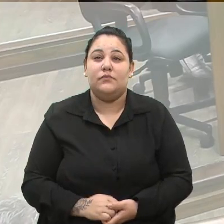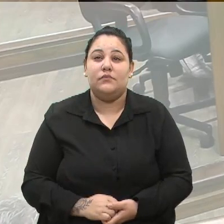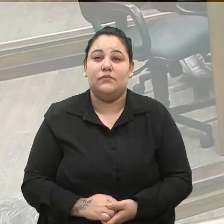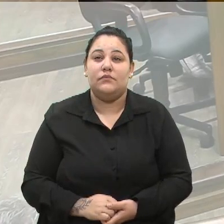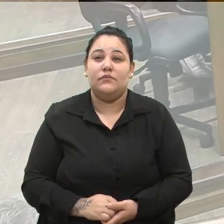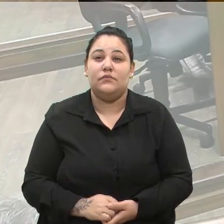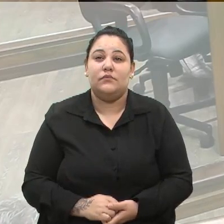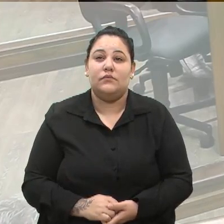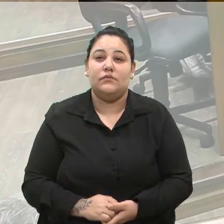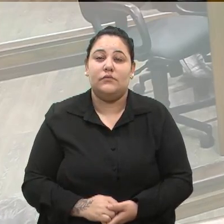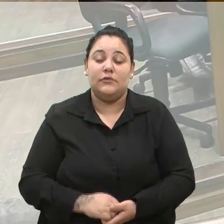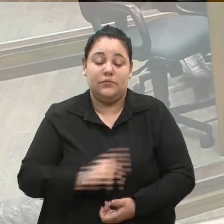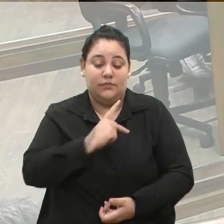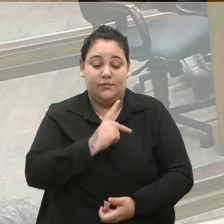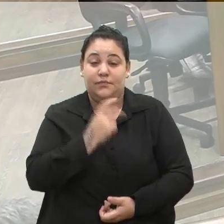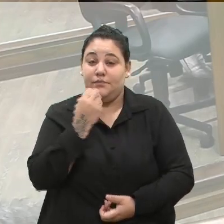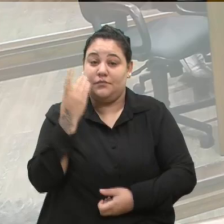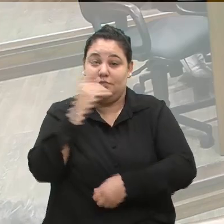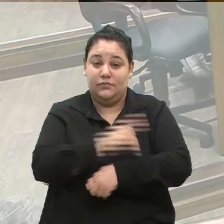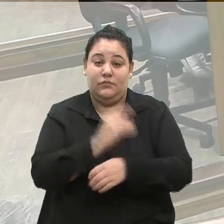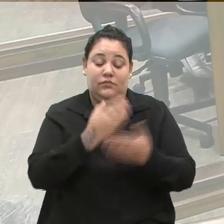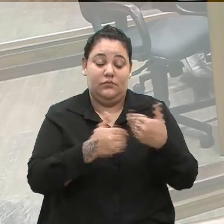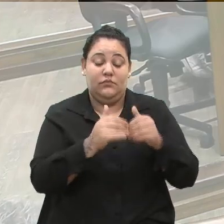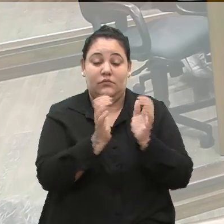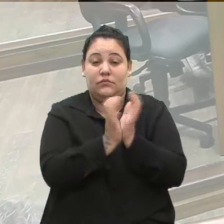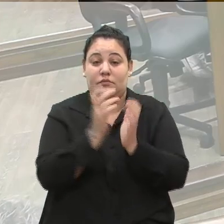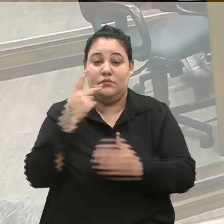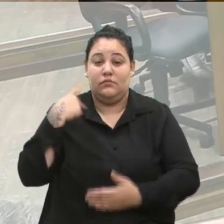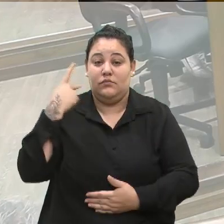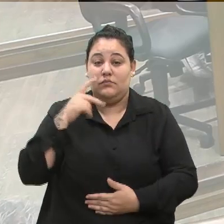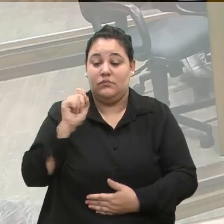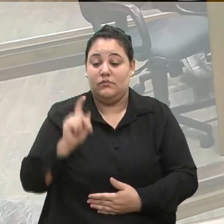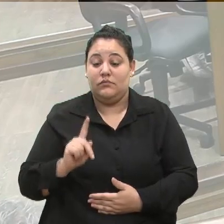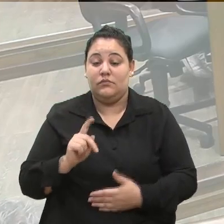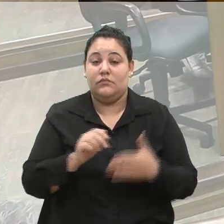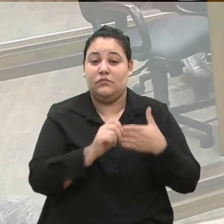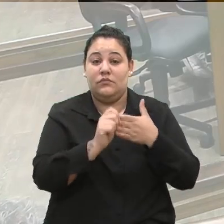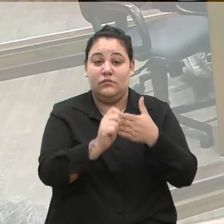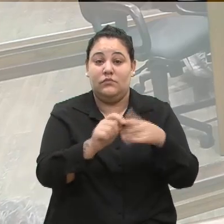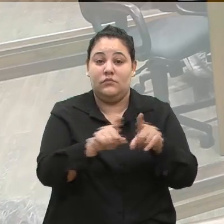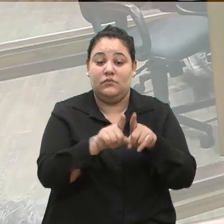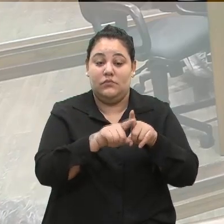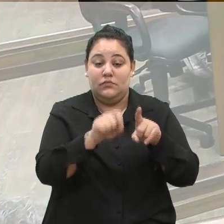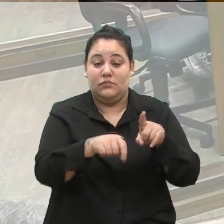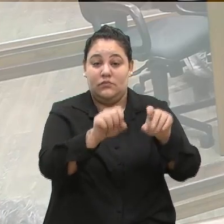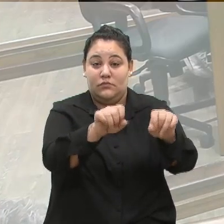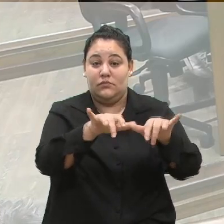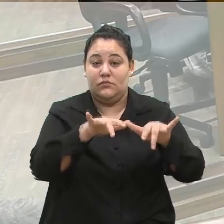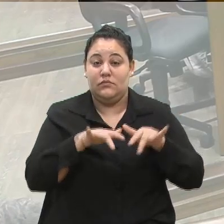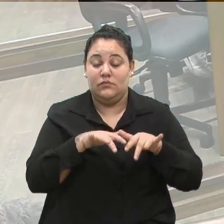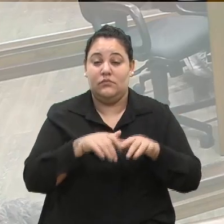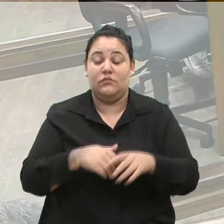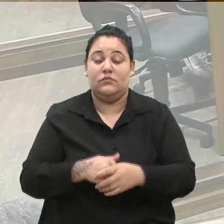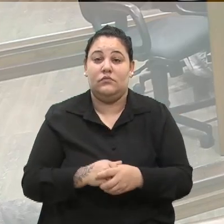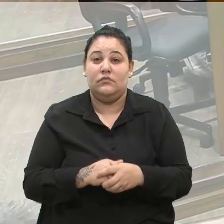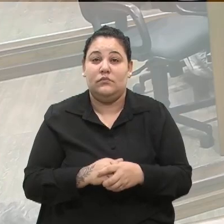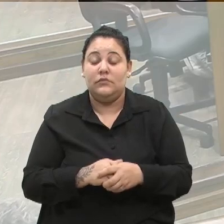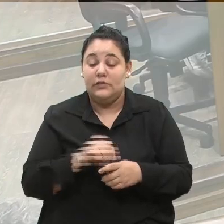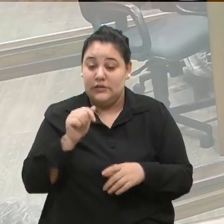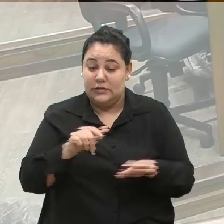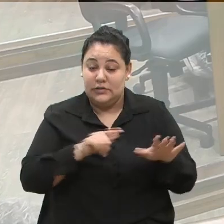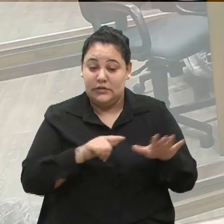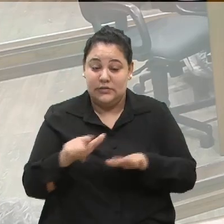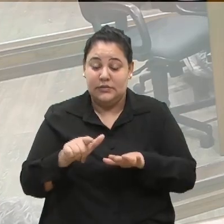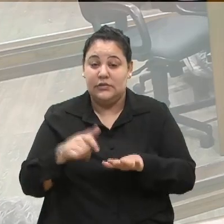Então, senhora presidente, bom dia, nobres colegas vereadores, ao público que está nos assistindo aqui no plenário. Esta semana não podia